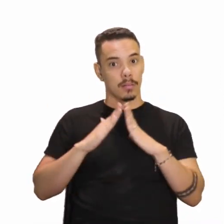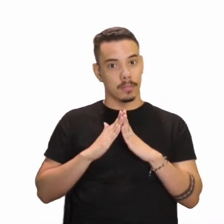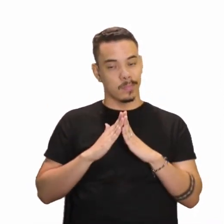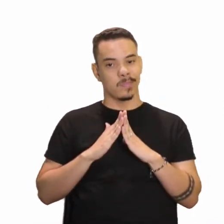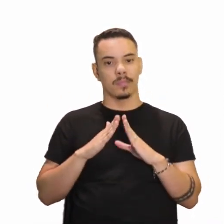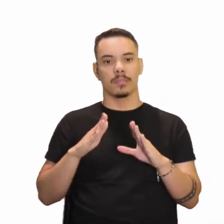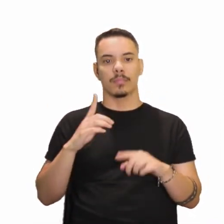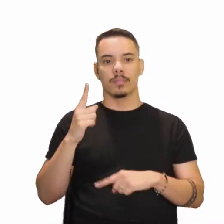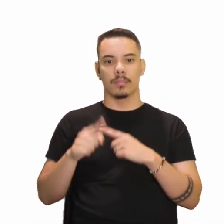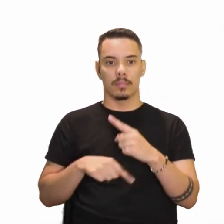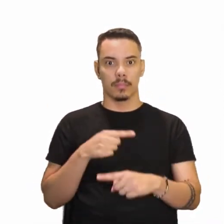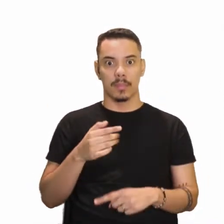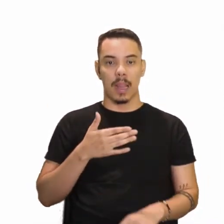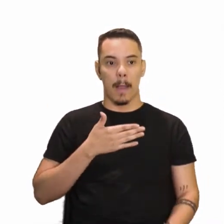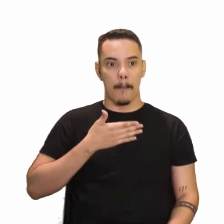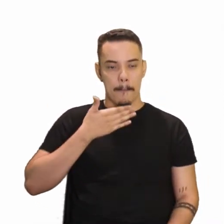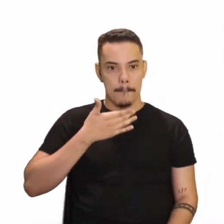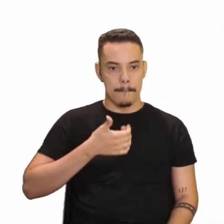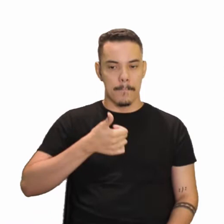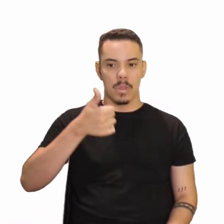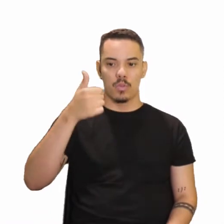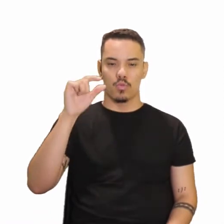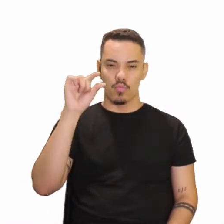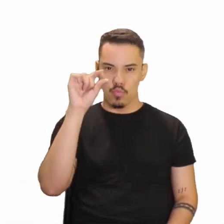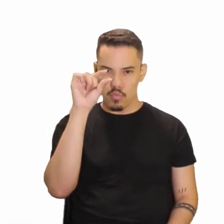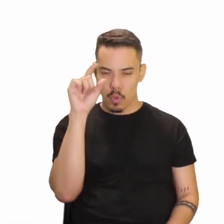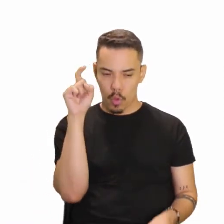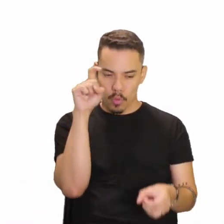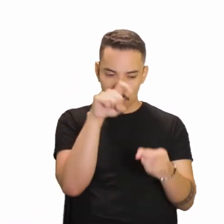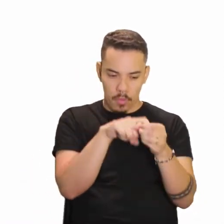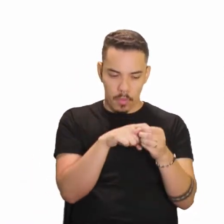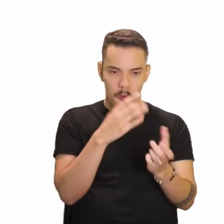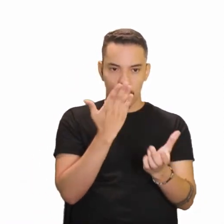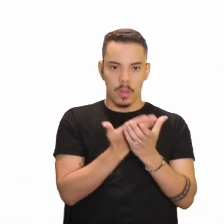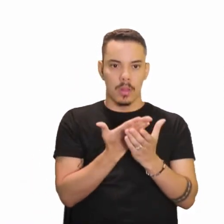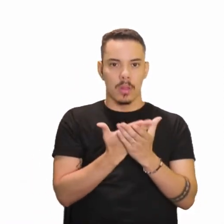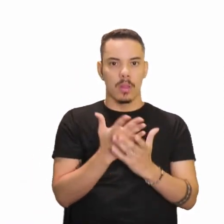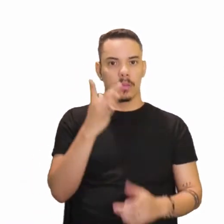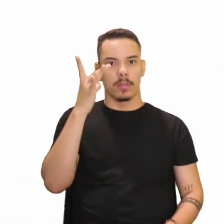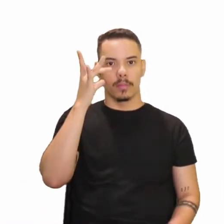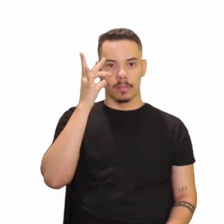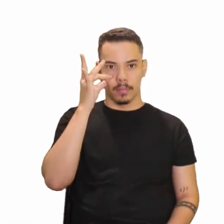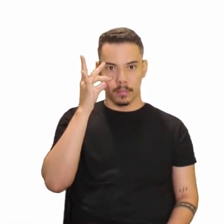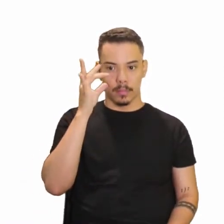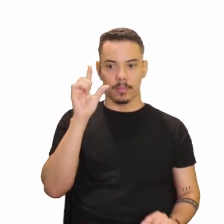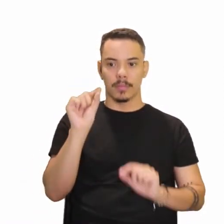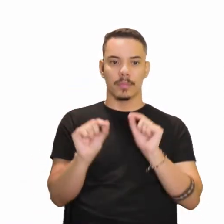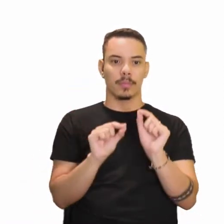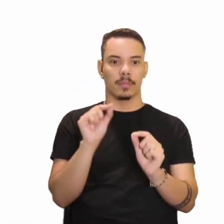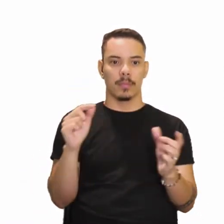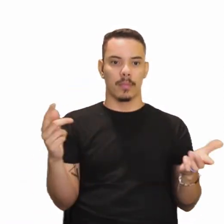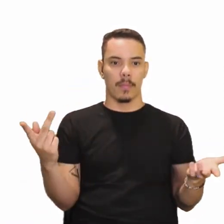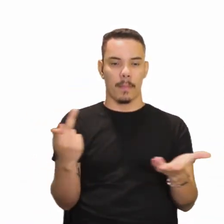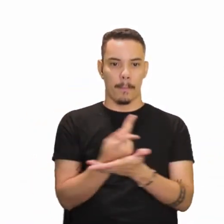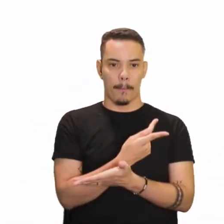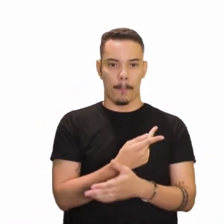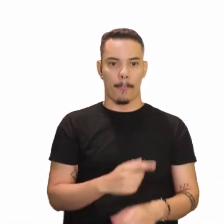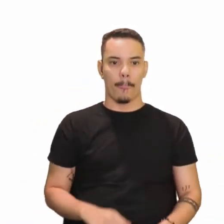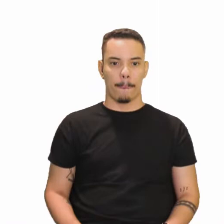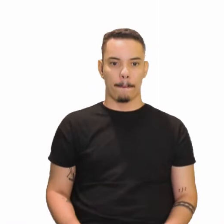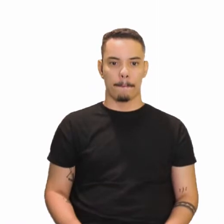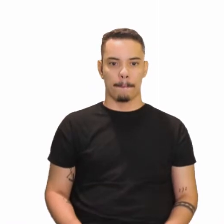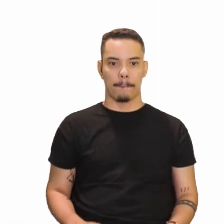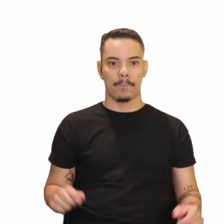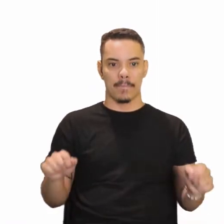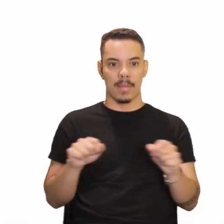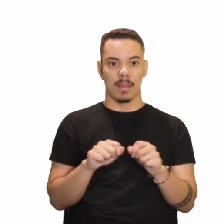Opa já melhorou um pouco vamos retornar às aulas que que aconteceu tá